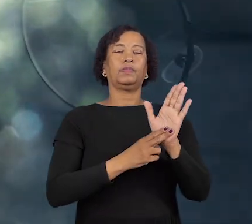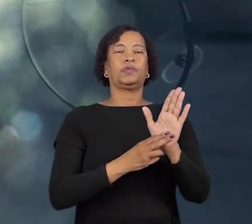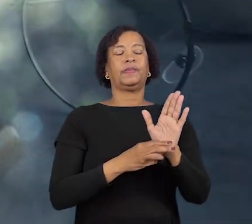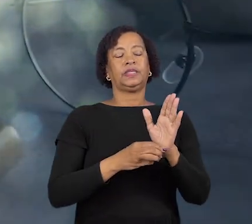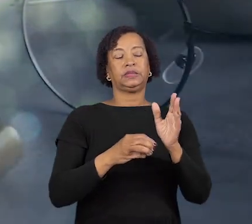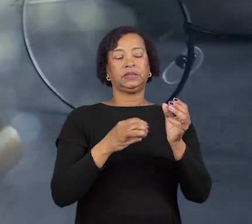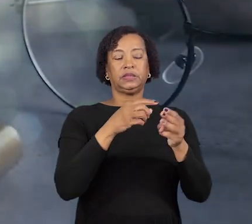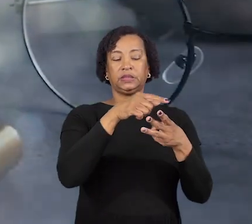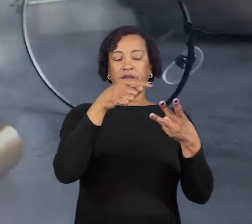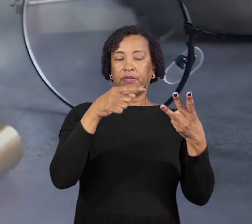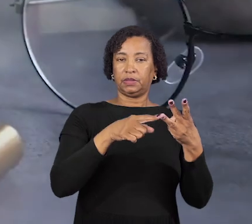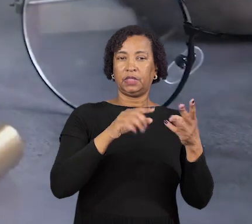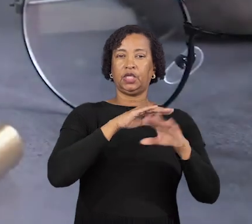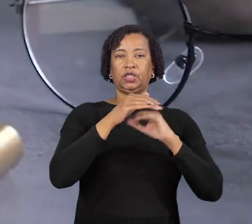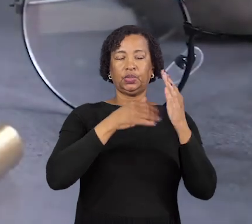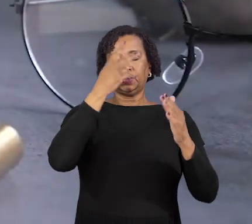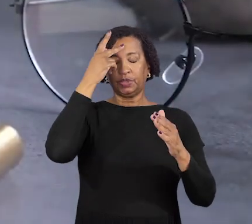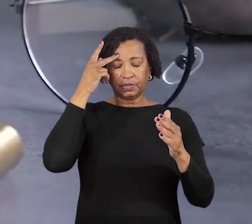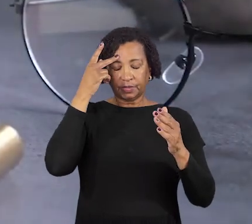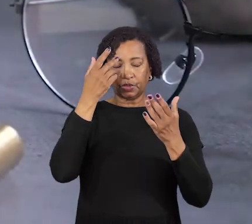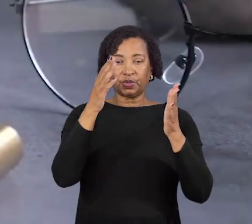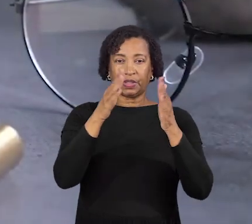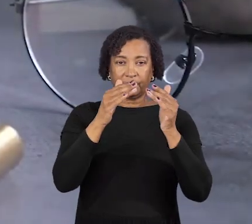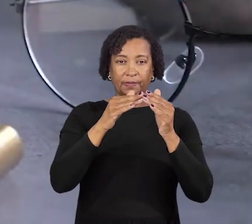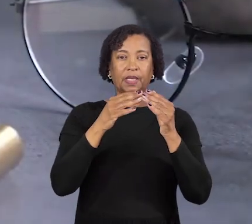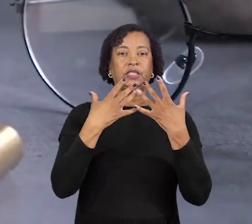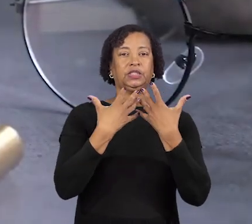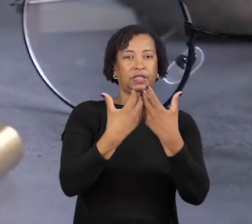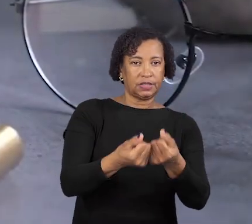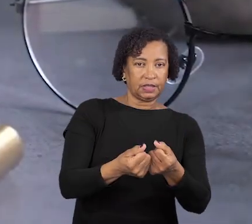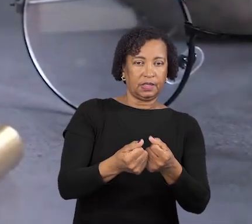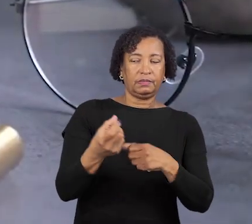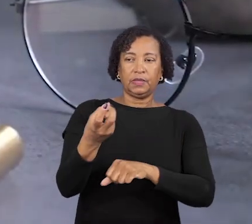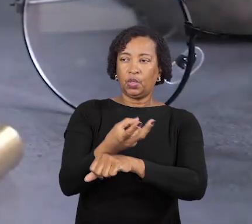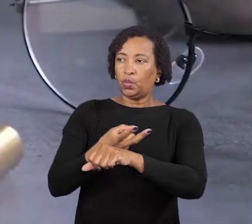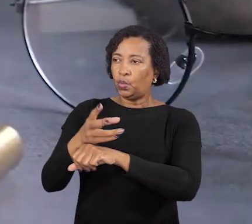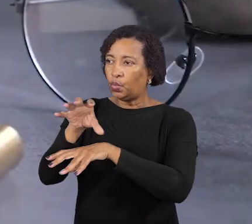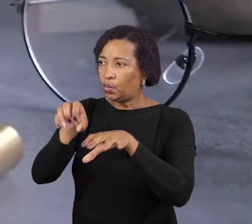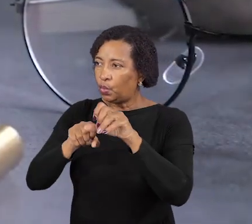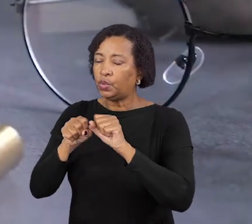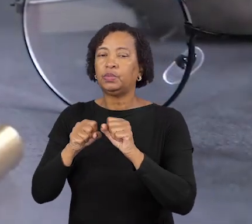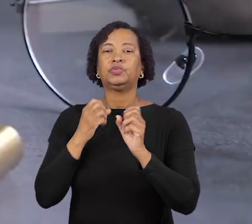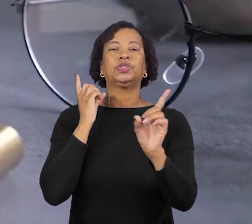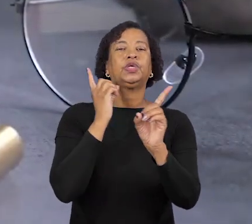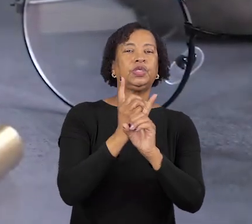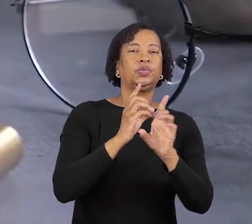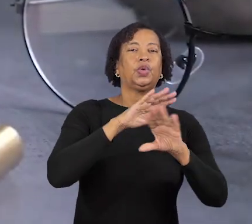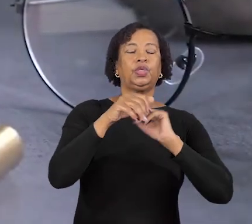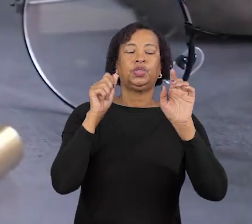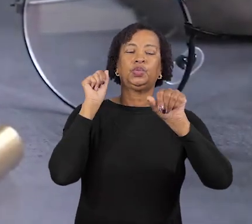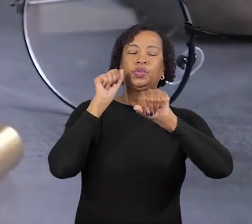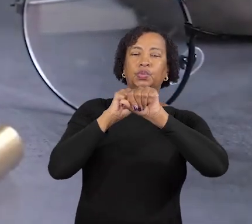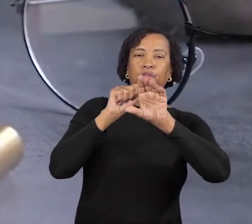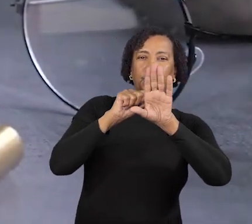3 dimensões. Todo que pede, recebe, o que busca, encontra, e todo que bate, acaba encontrando